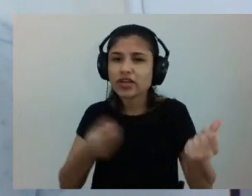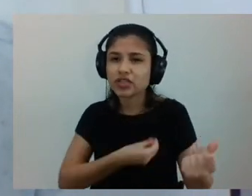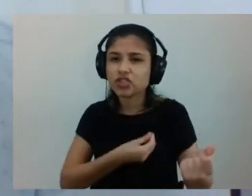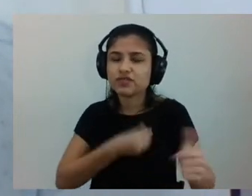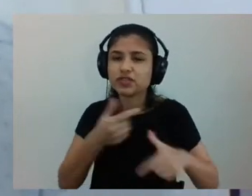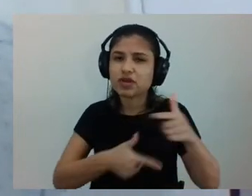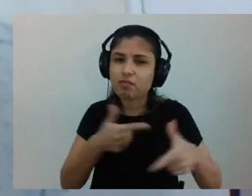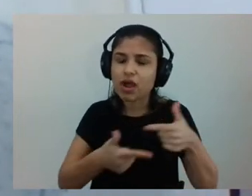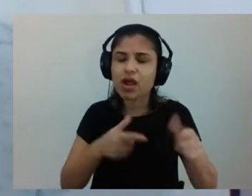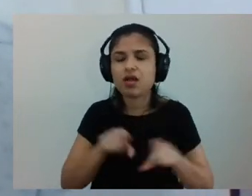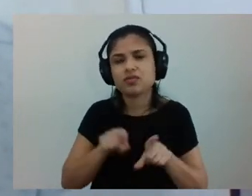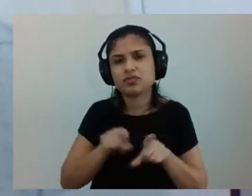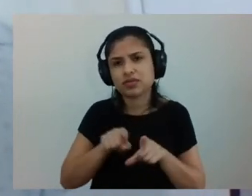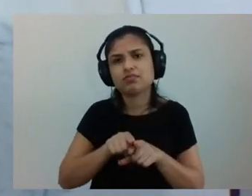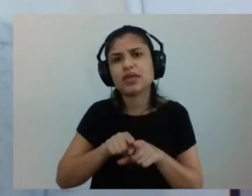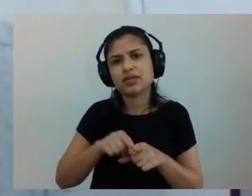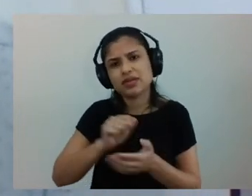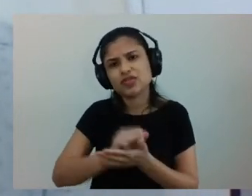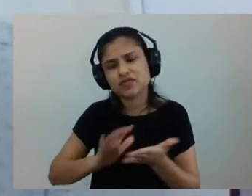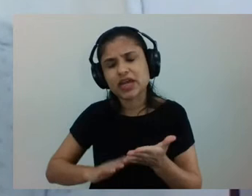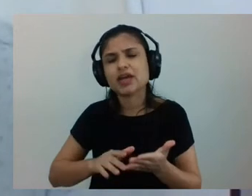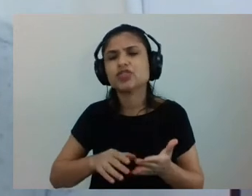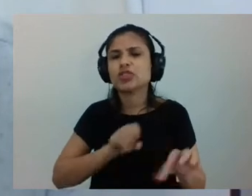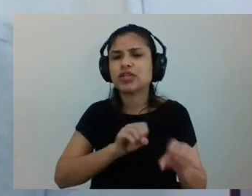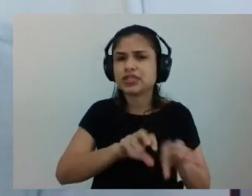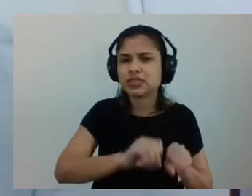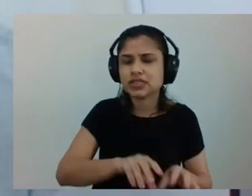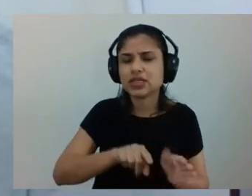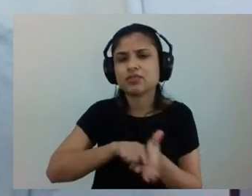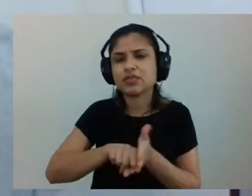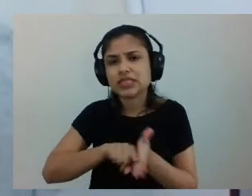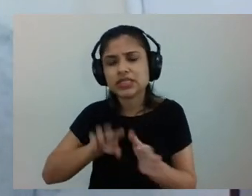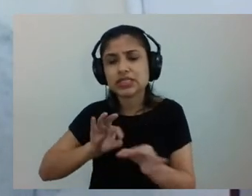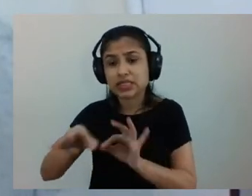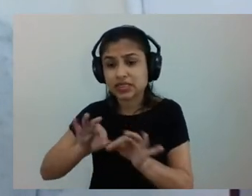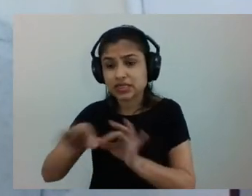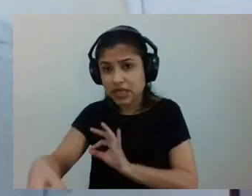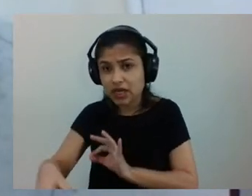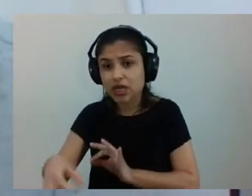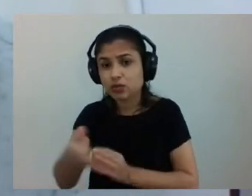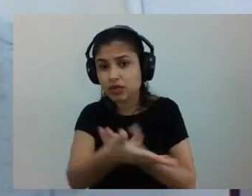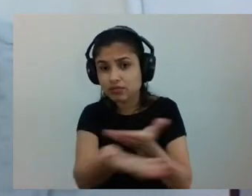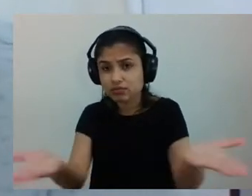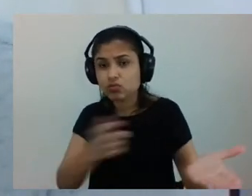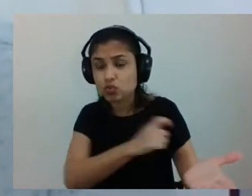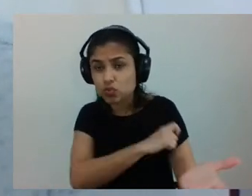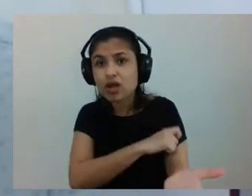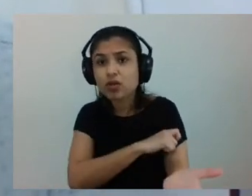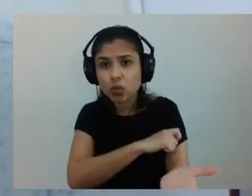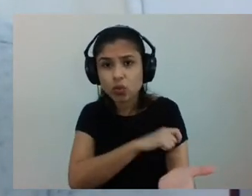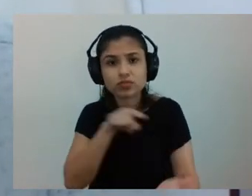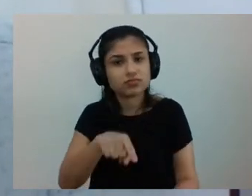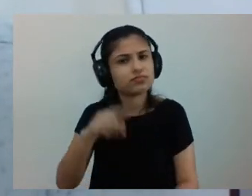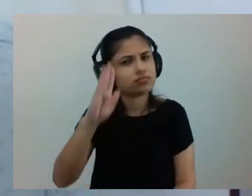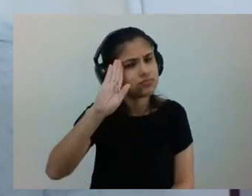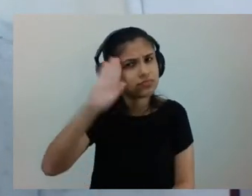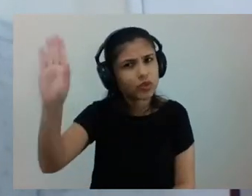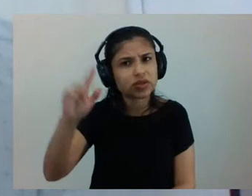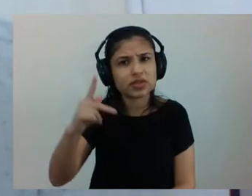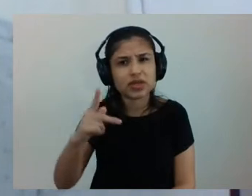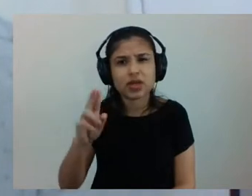atividades durante o ensino, a pesquisa, a extensão, no caso dos nossos discentes, isso será uma prioridade da